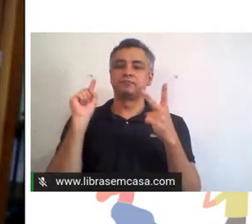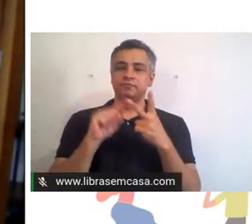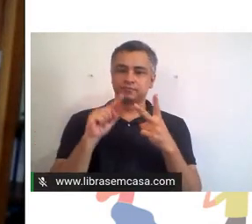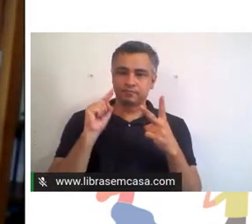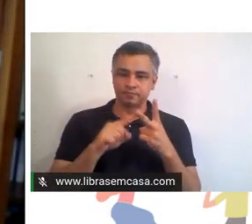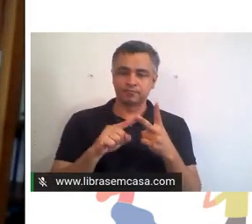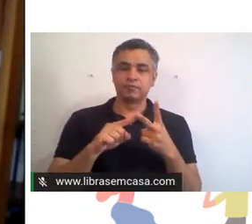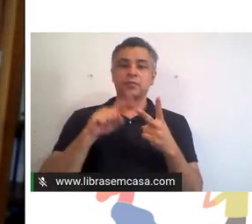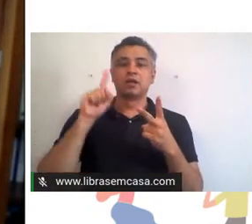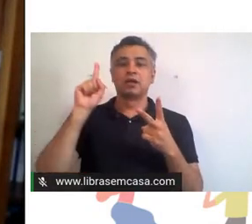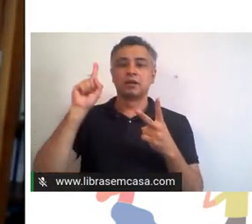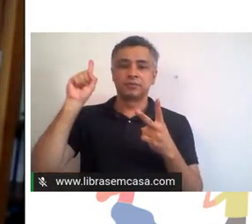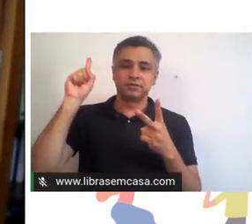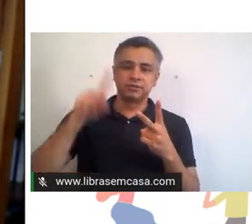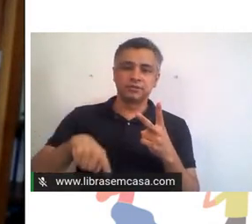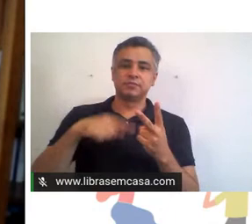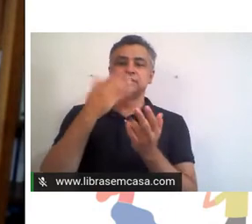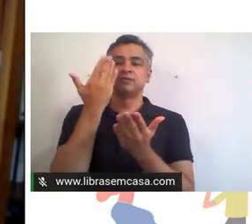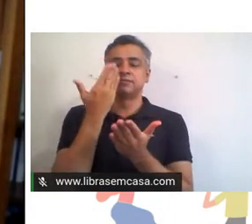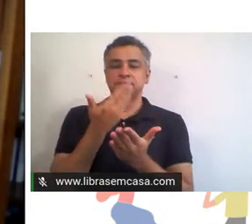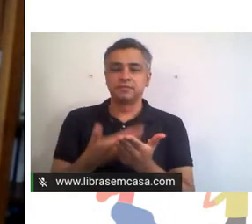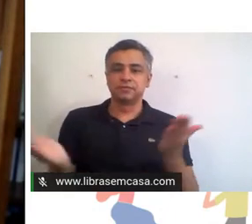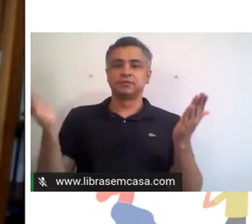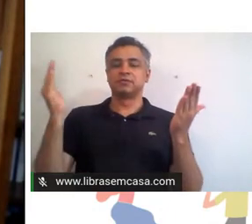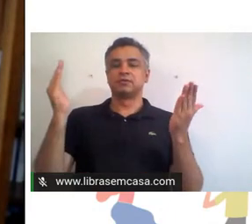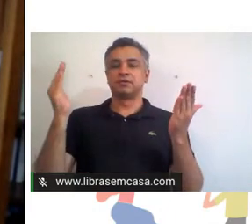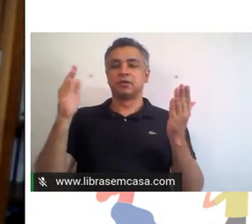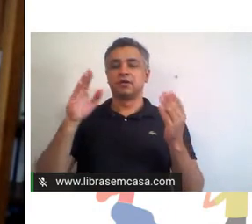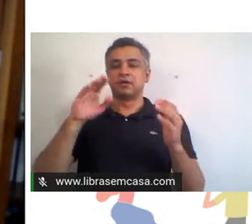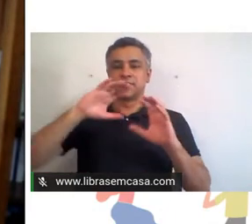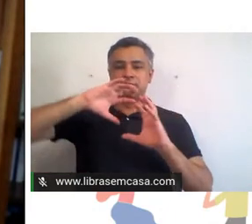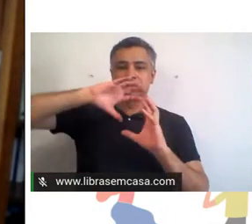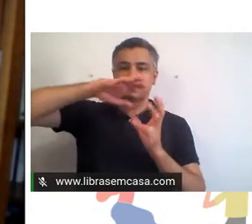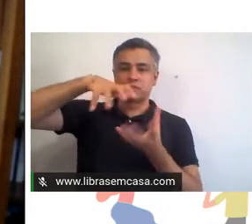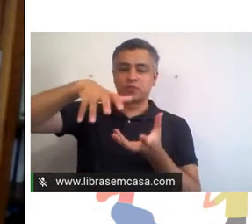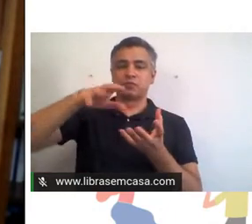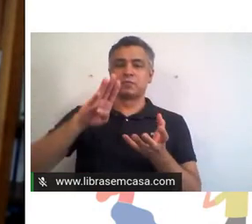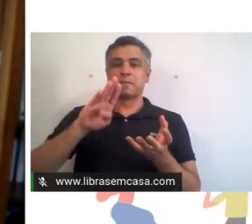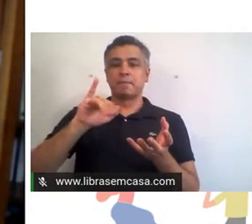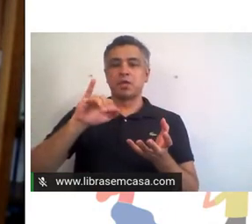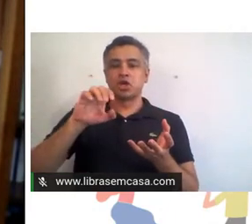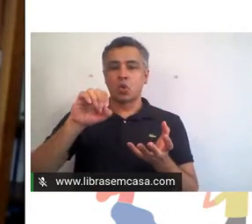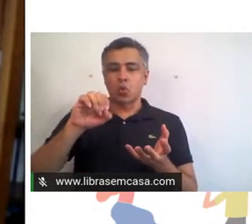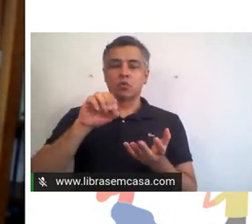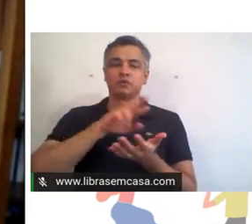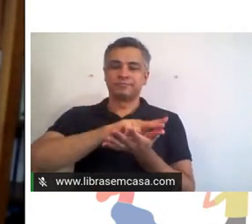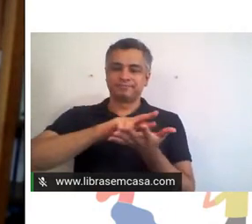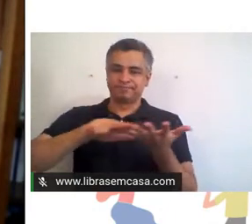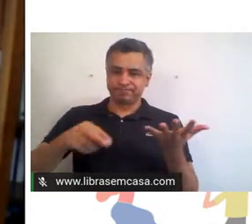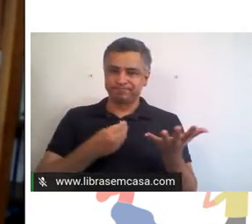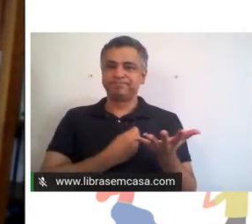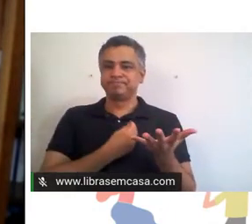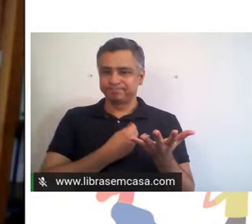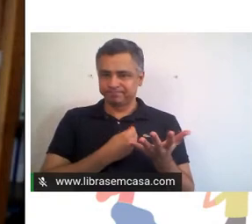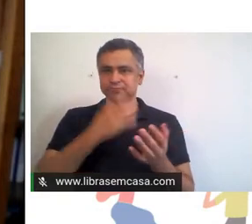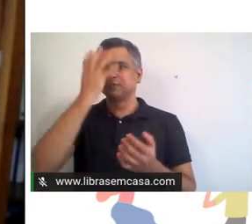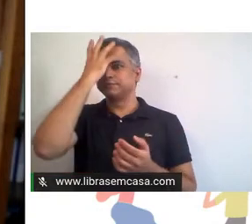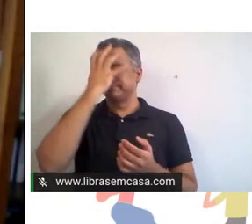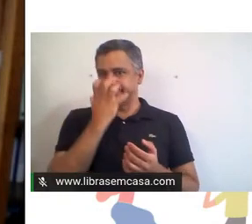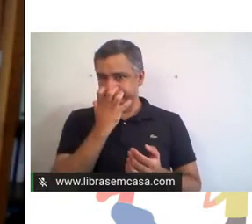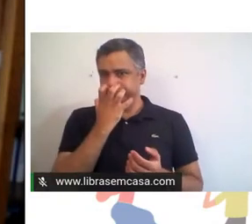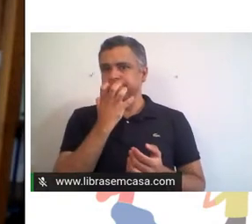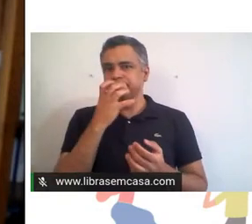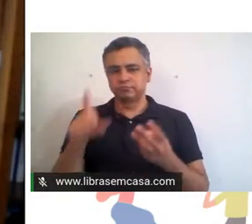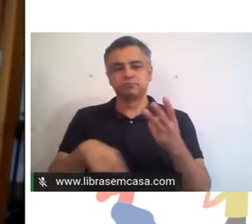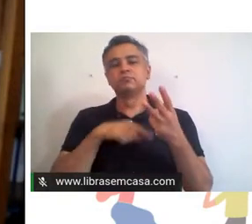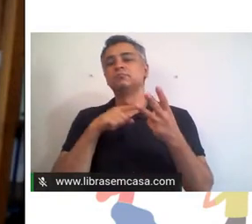da perda de biodiversidade do nosso planeta, que é igualmente séria. E a terceira crise é a